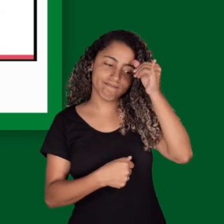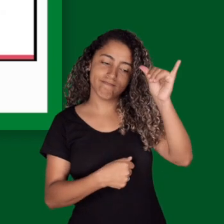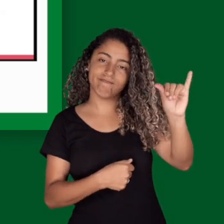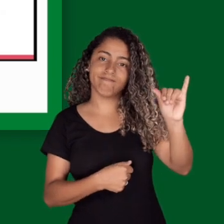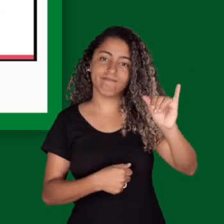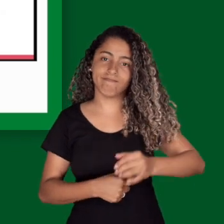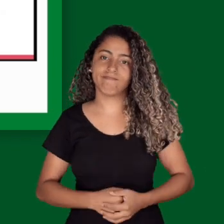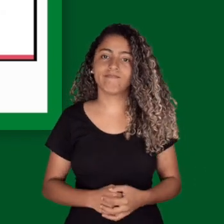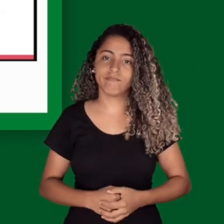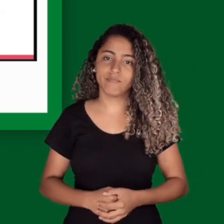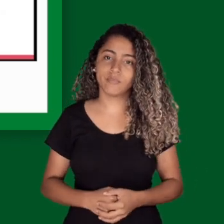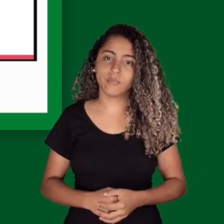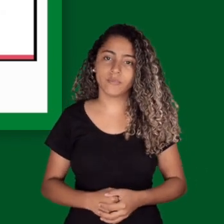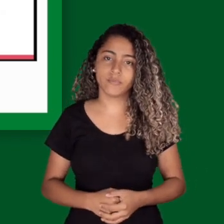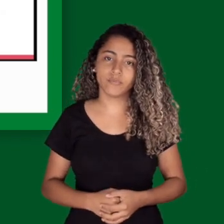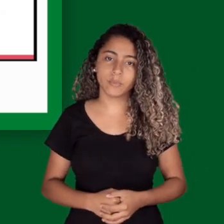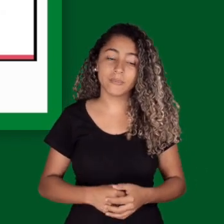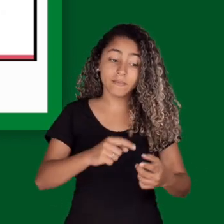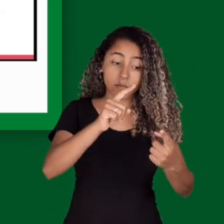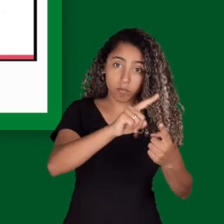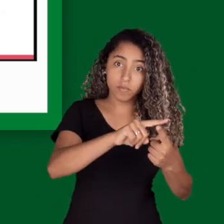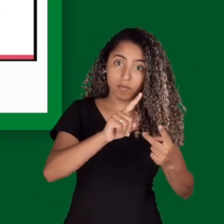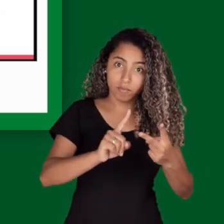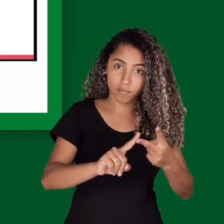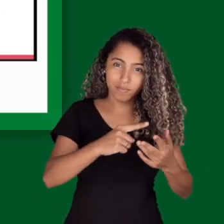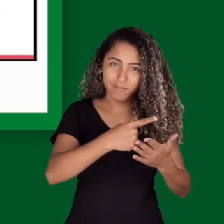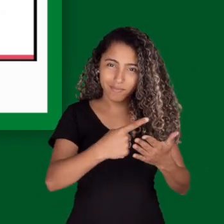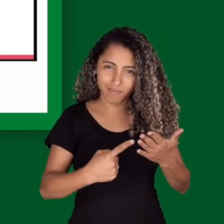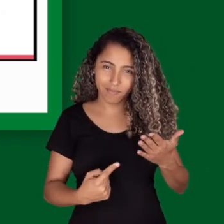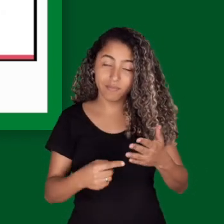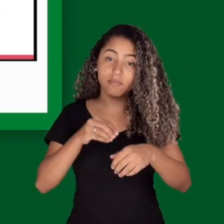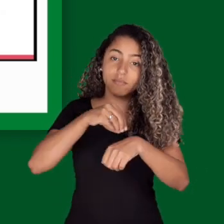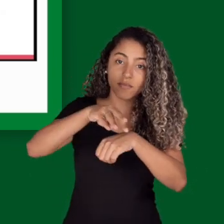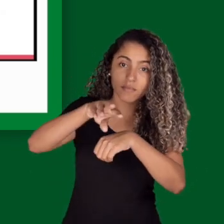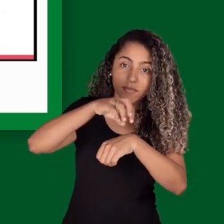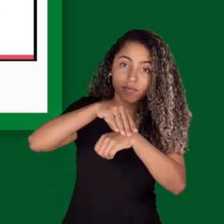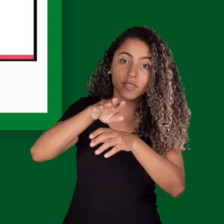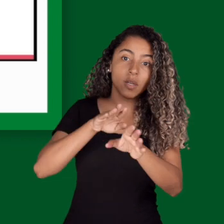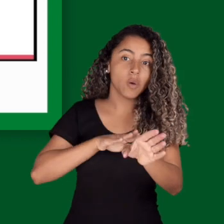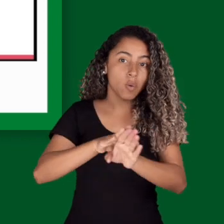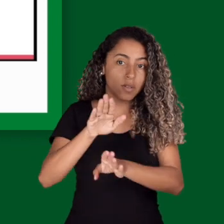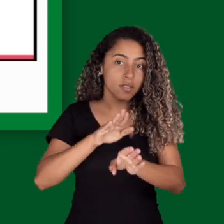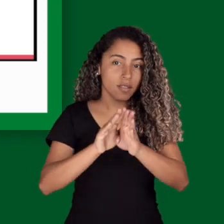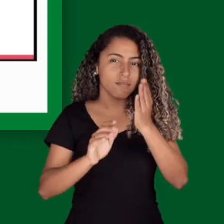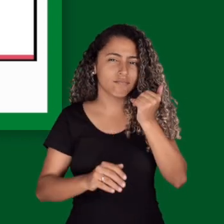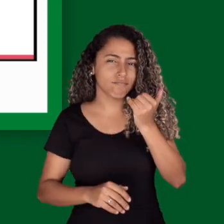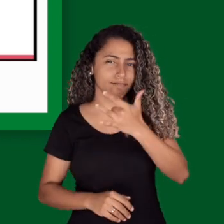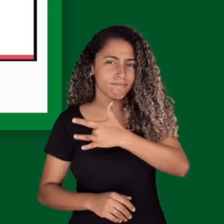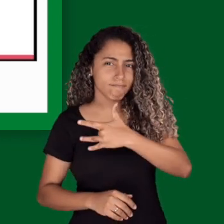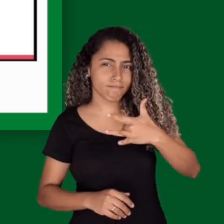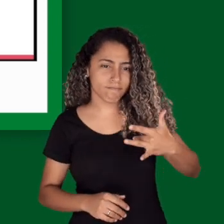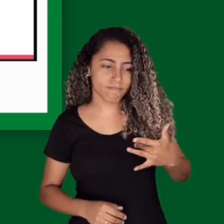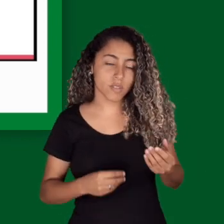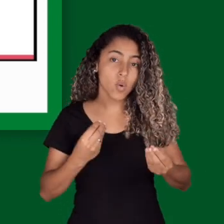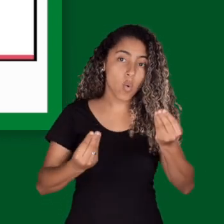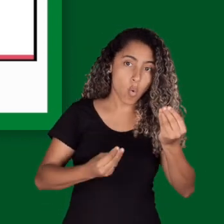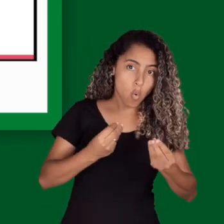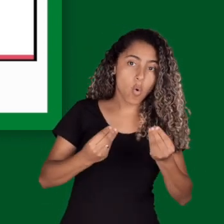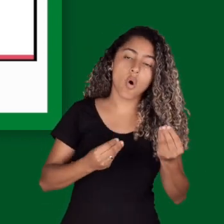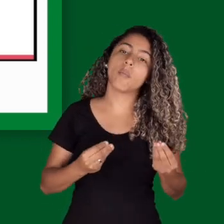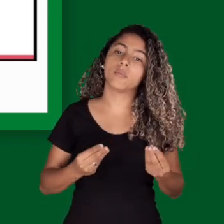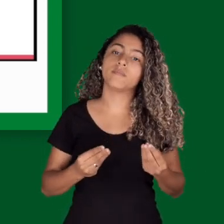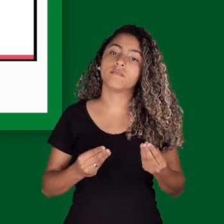evitados. Então, ambos os guias alimentares, eles trazem as seguintes recomendações para uma alimentação saudável: que a